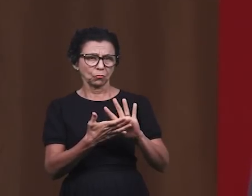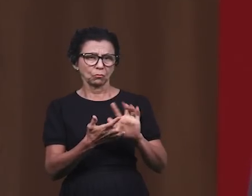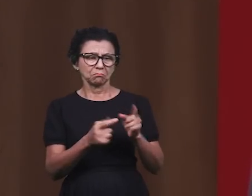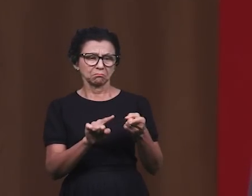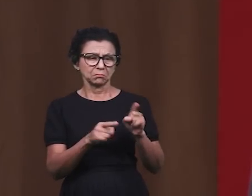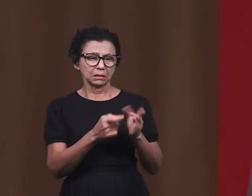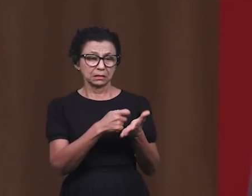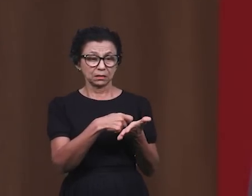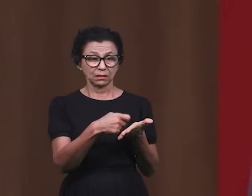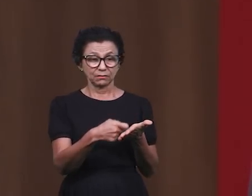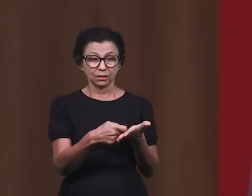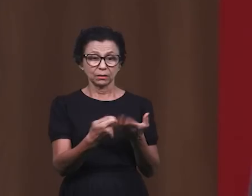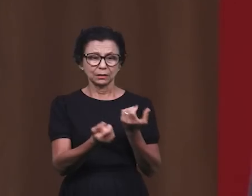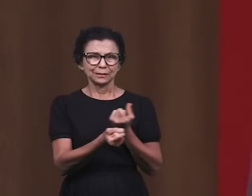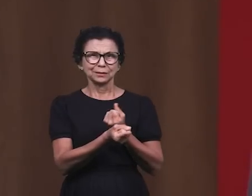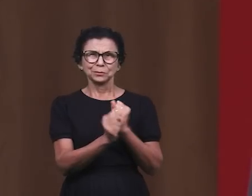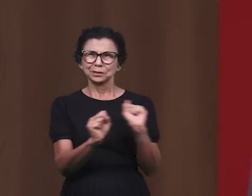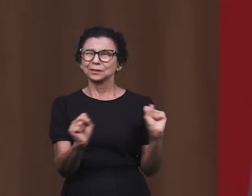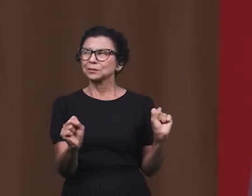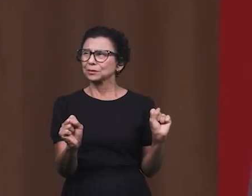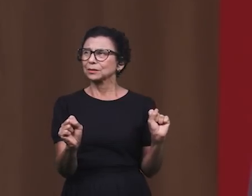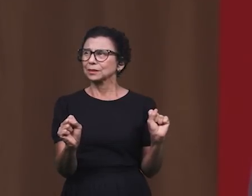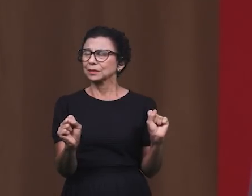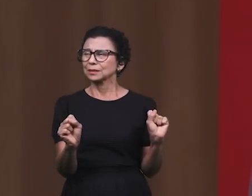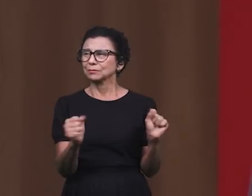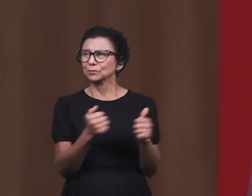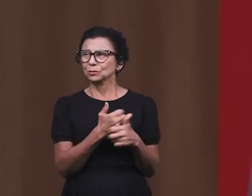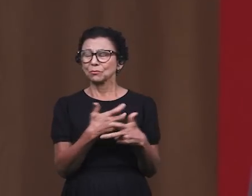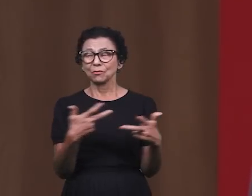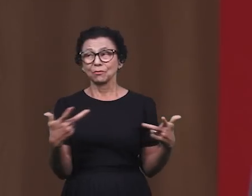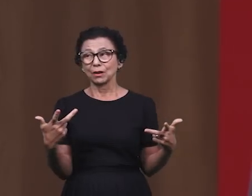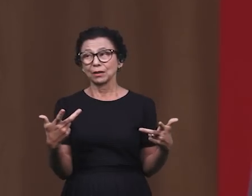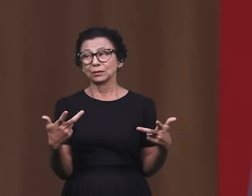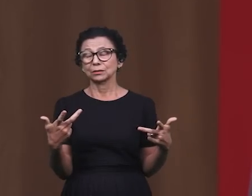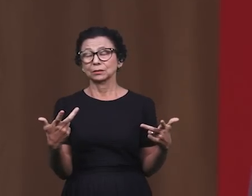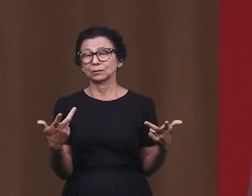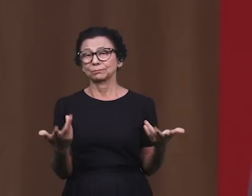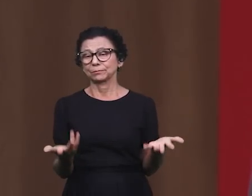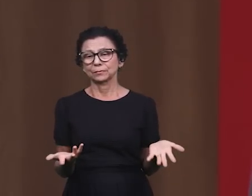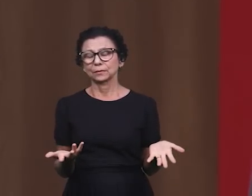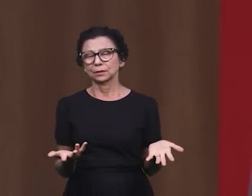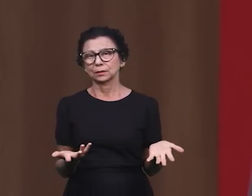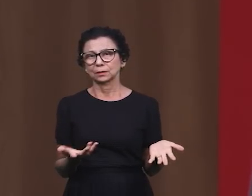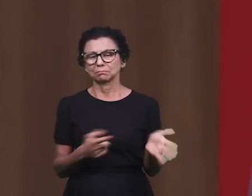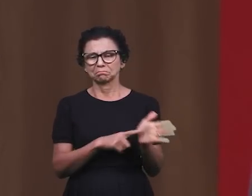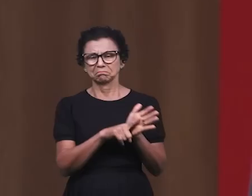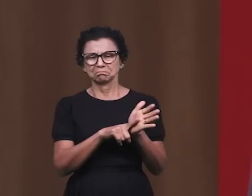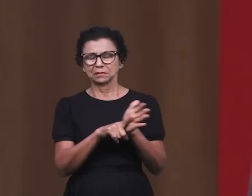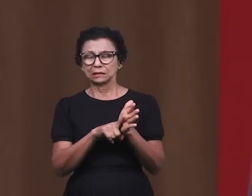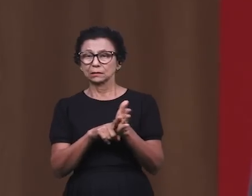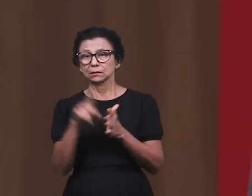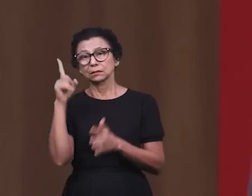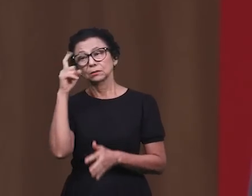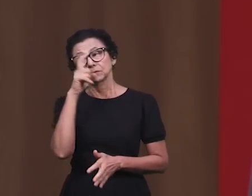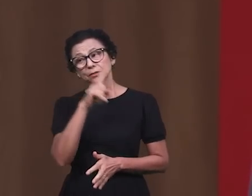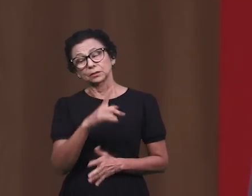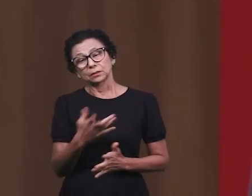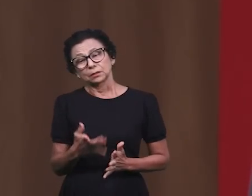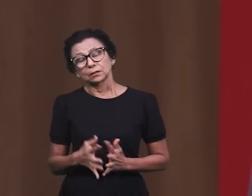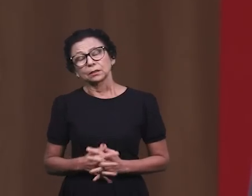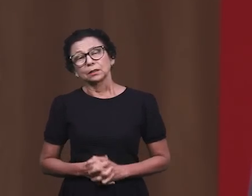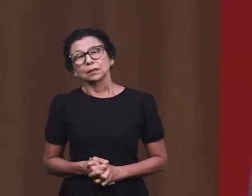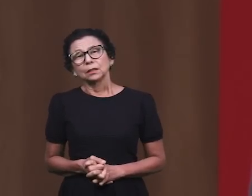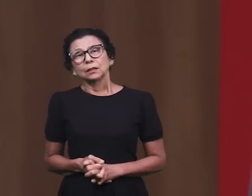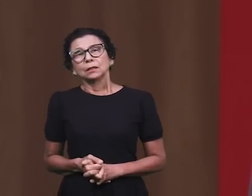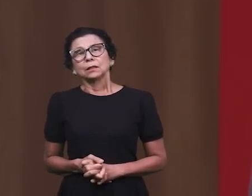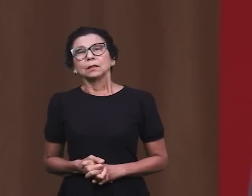impossível, né, porque são tantos, né? Uhum. Então fica até inviável você pesquisar a respeito disso. Agora,